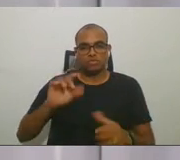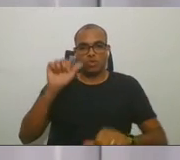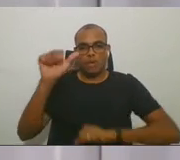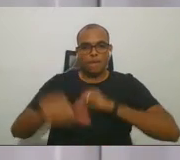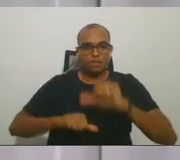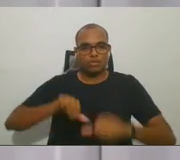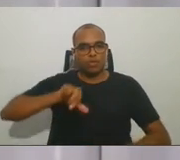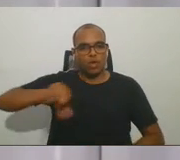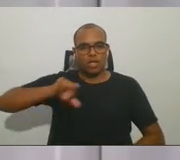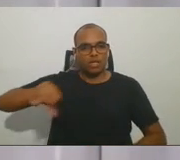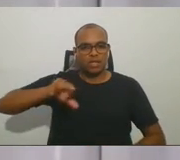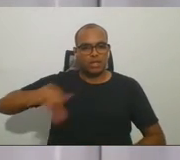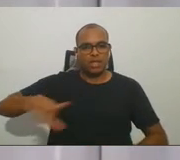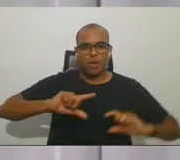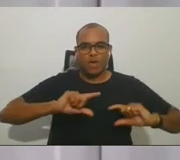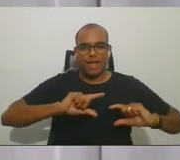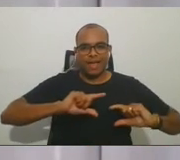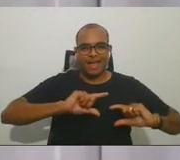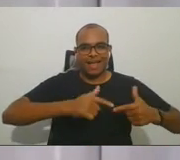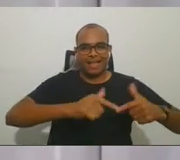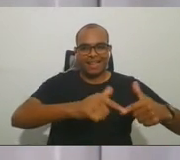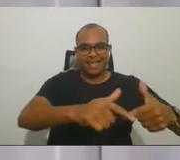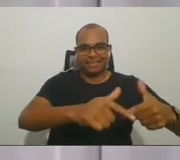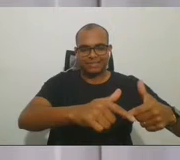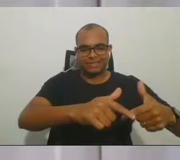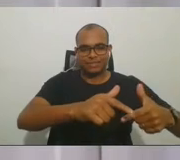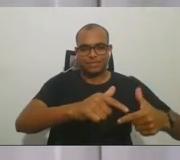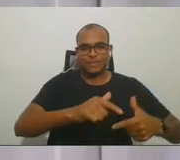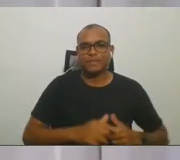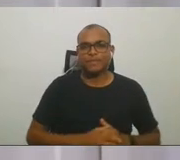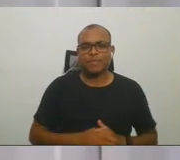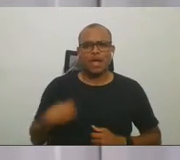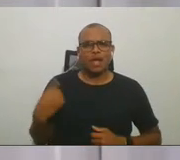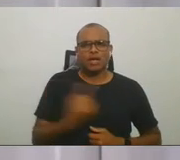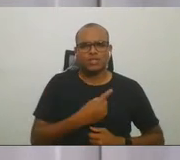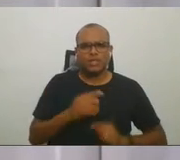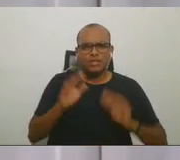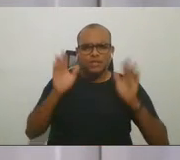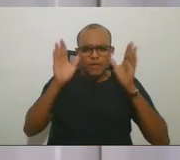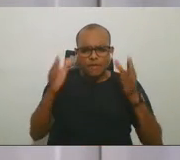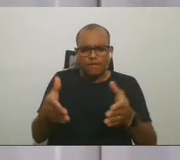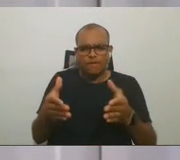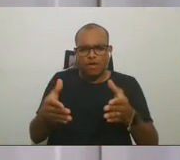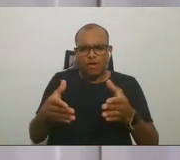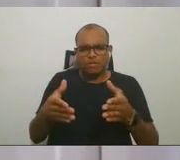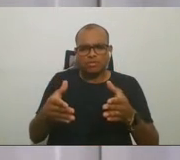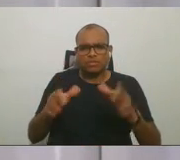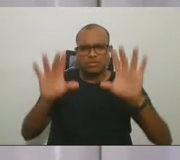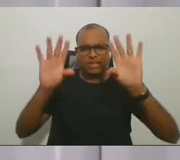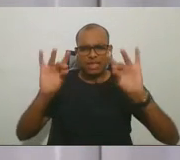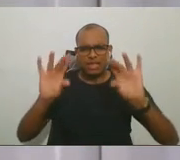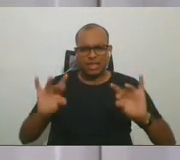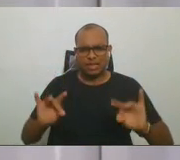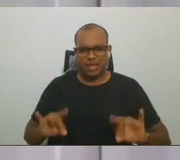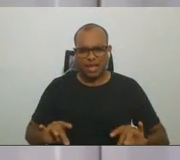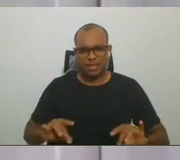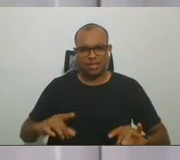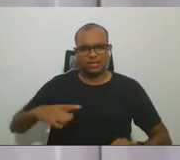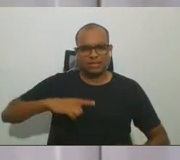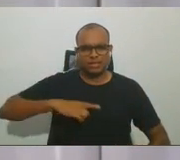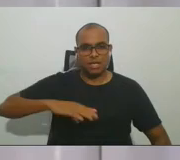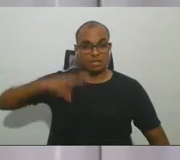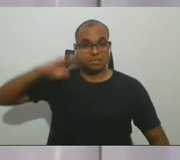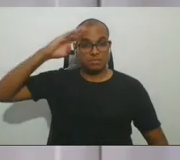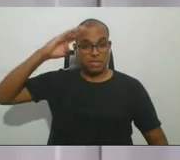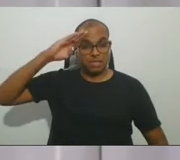clássico. Se nos cuidamos dos detalhes, não faltou ação militar, que logo a repressão